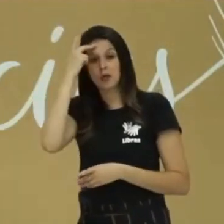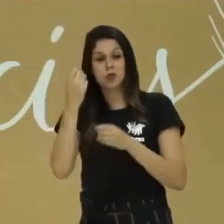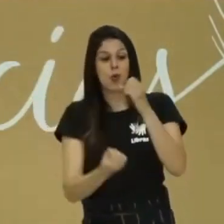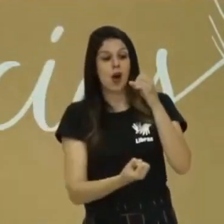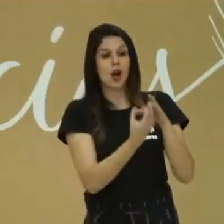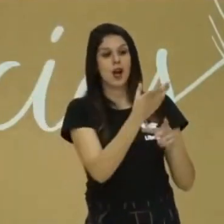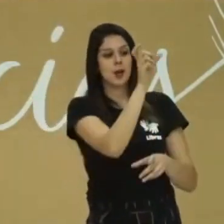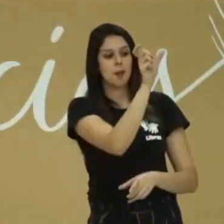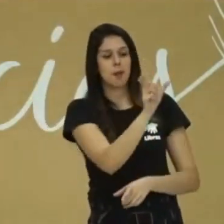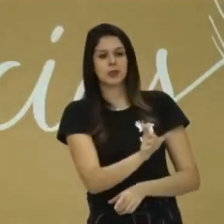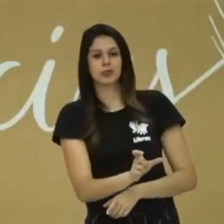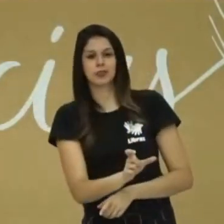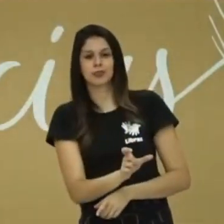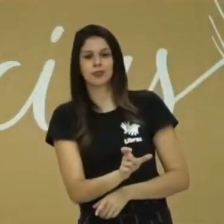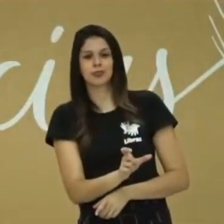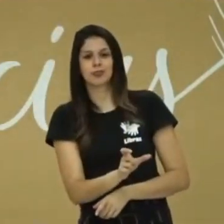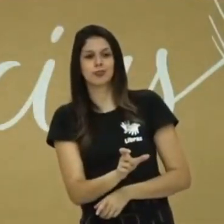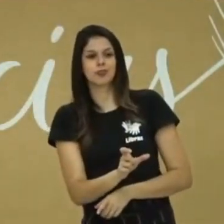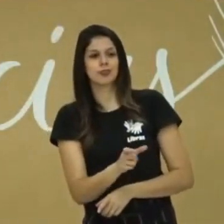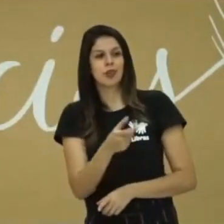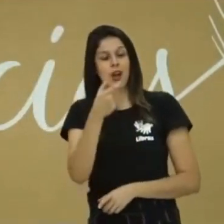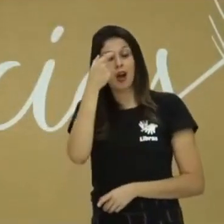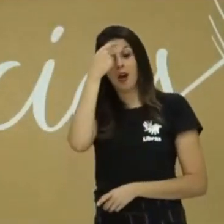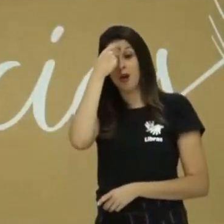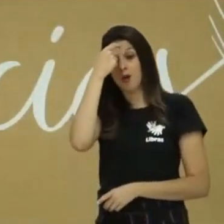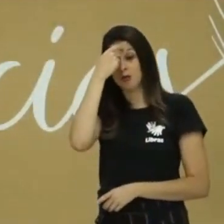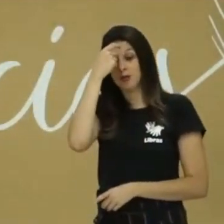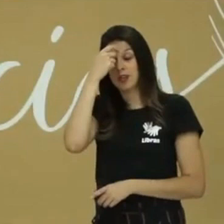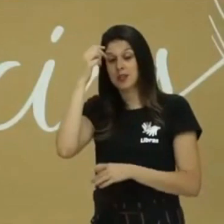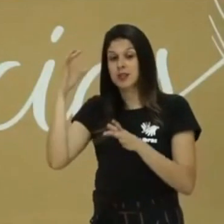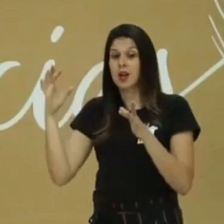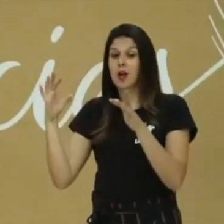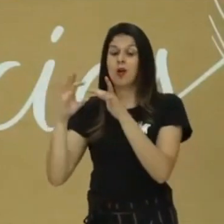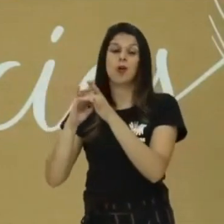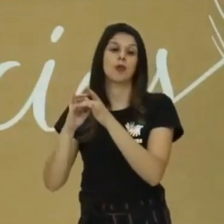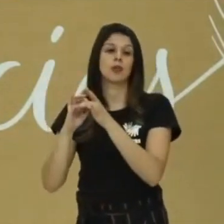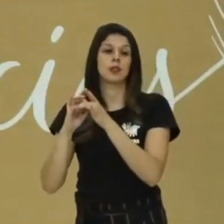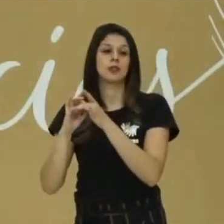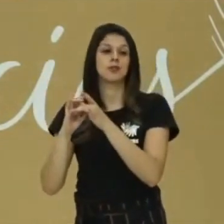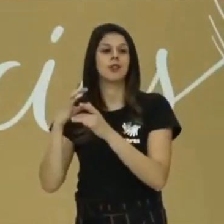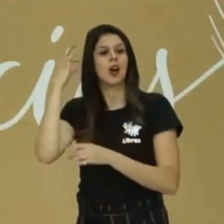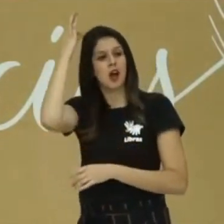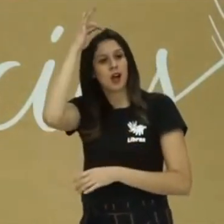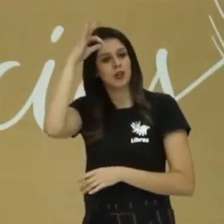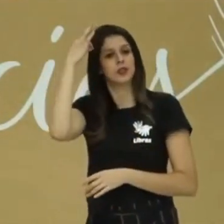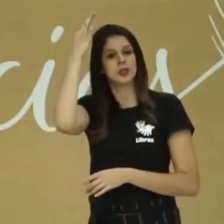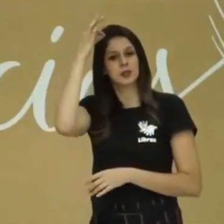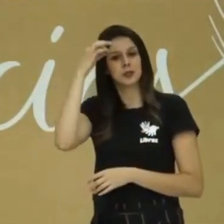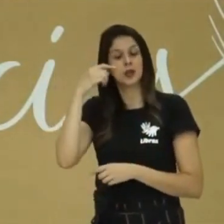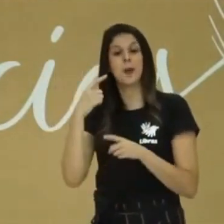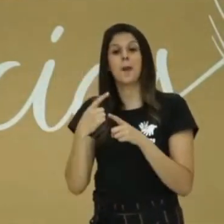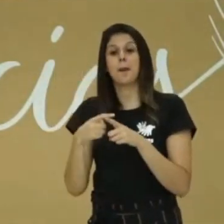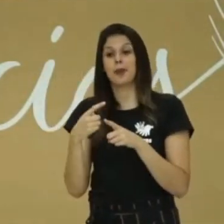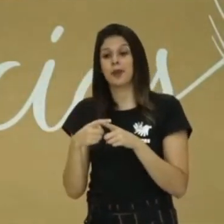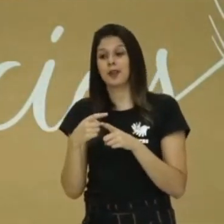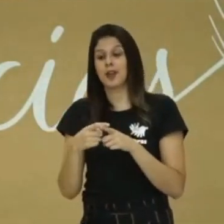e eu não sei se você sabe Mas a consciência ela é uma parte que está conectada ao seu espírito E por quê Porque a